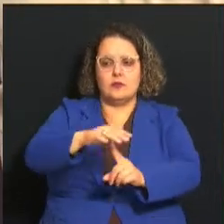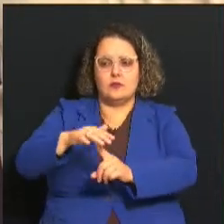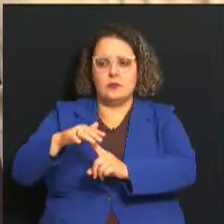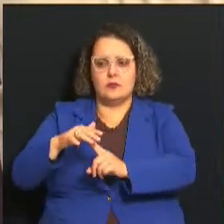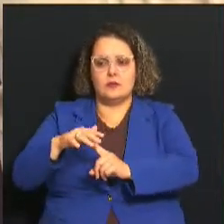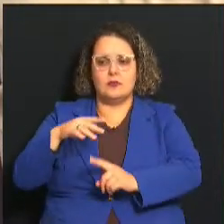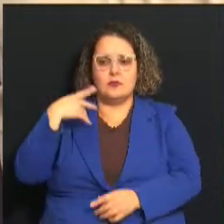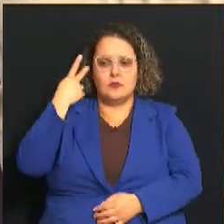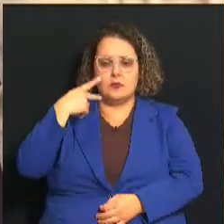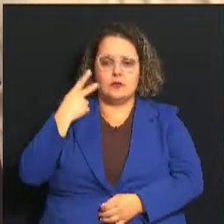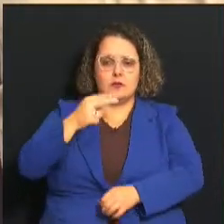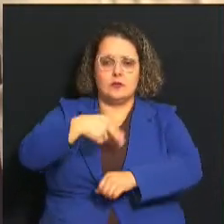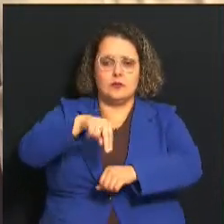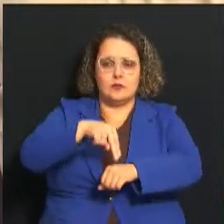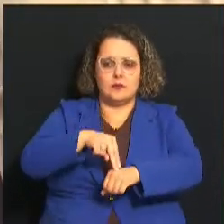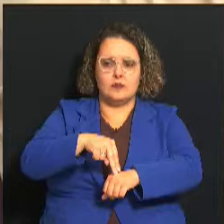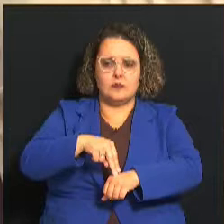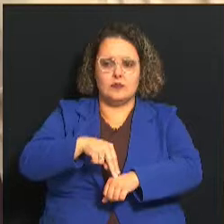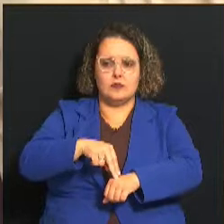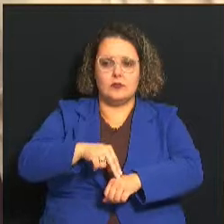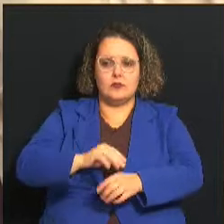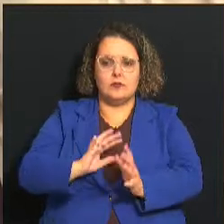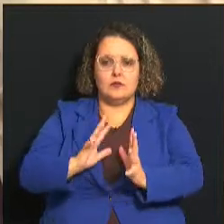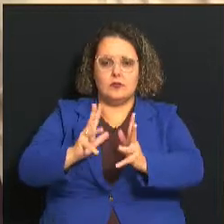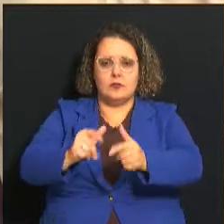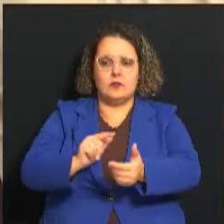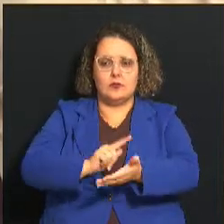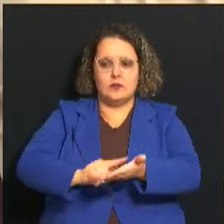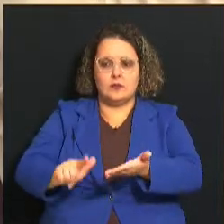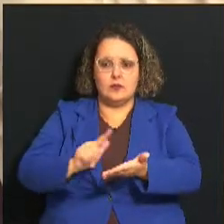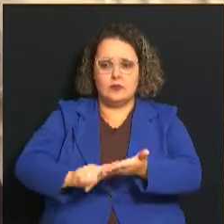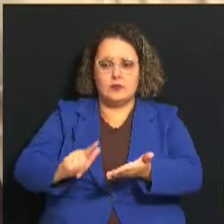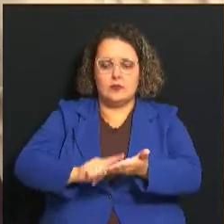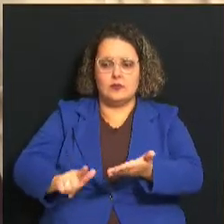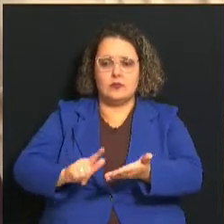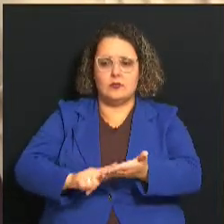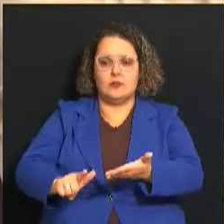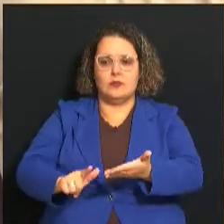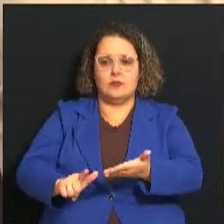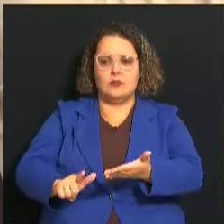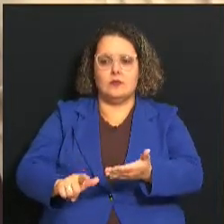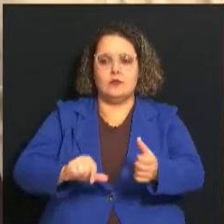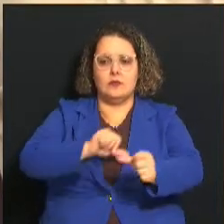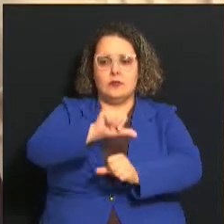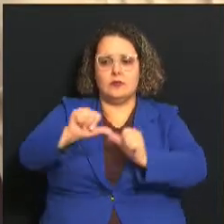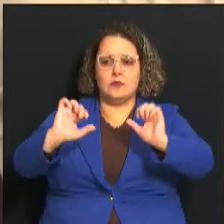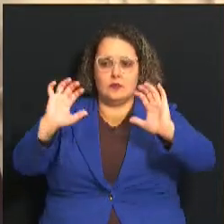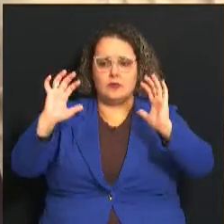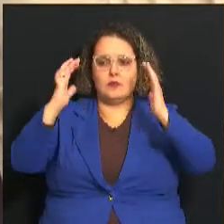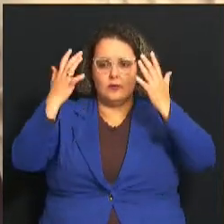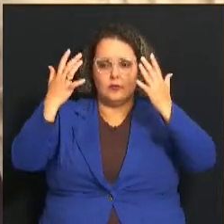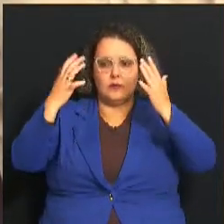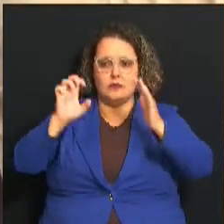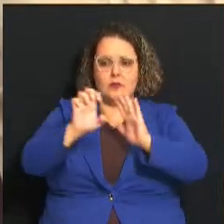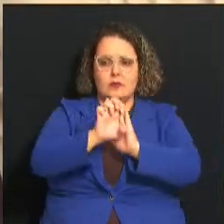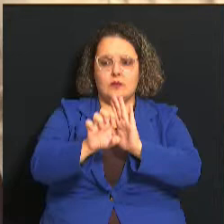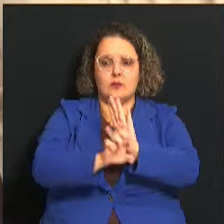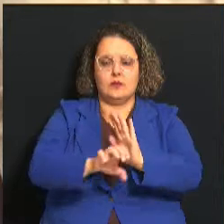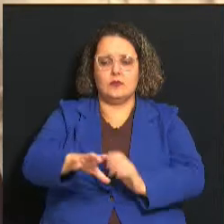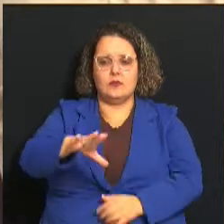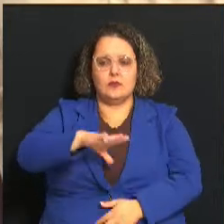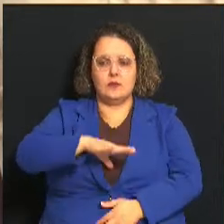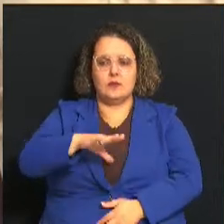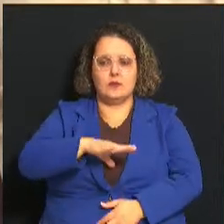Política Nacional de Saneamento, da Política Nacional de Mudança do Clima, Estatuto da Cidade,